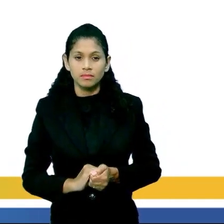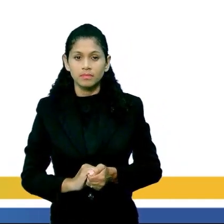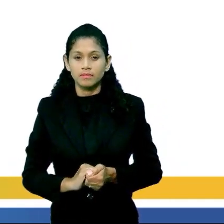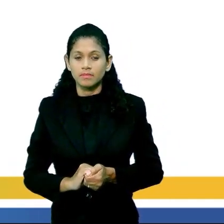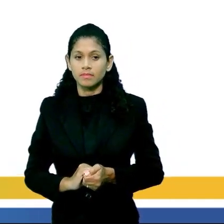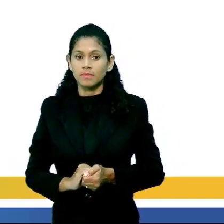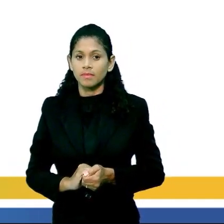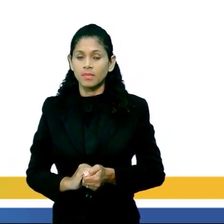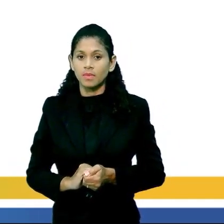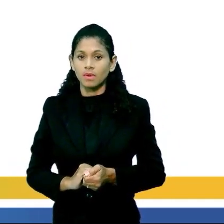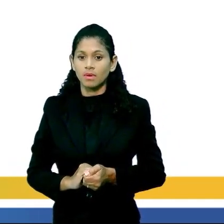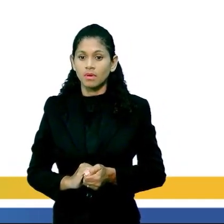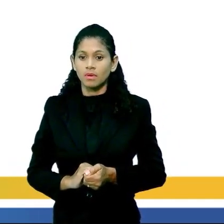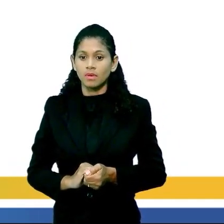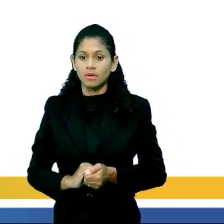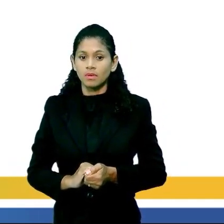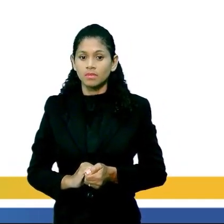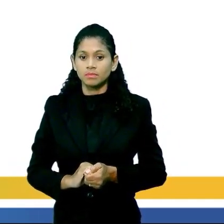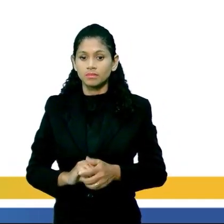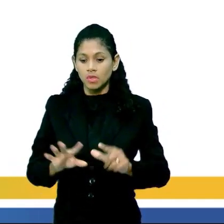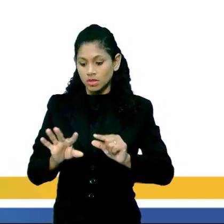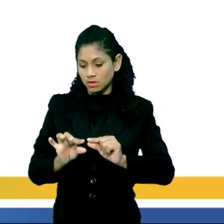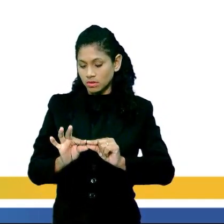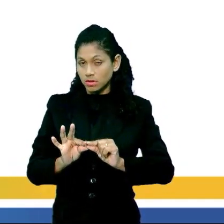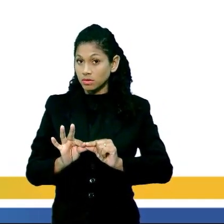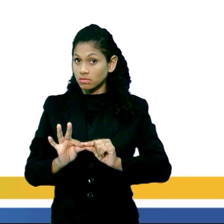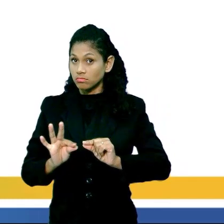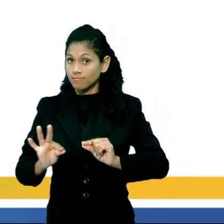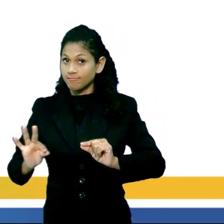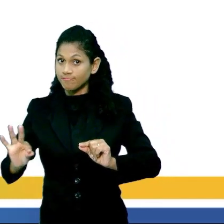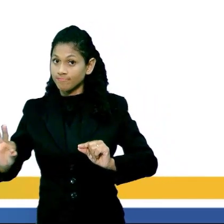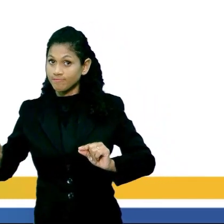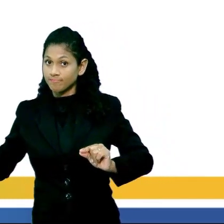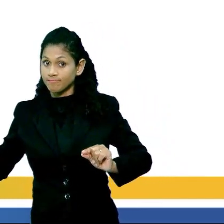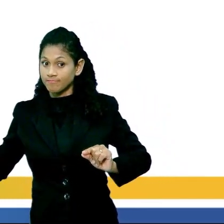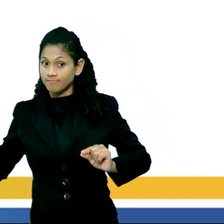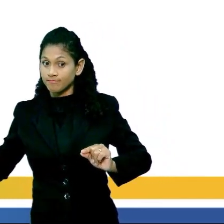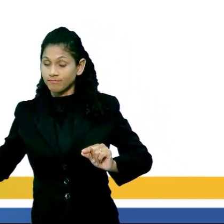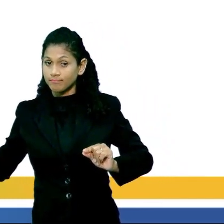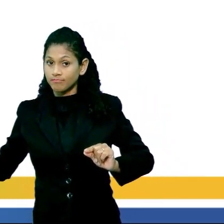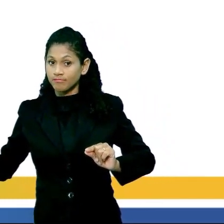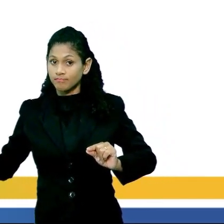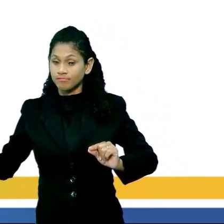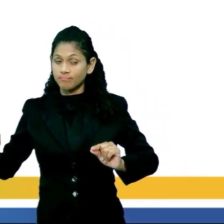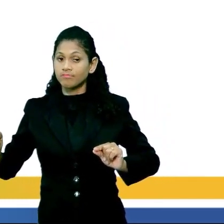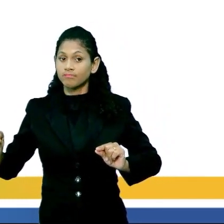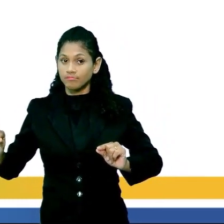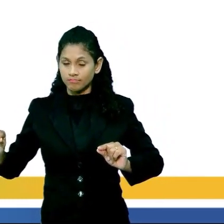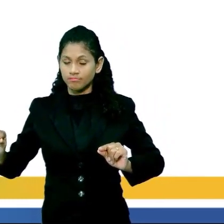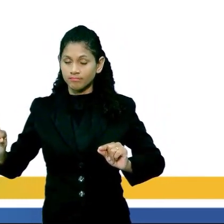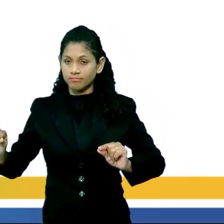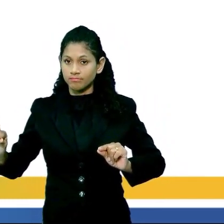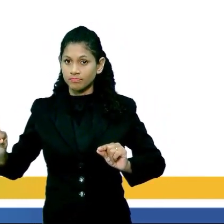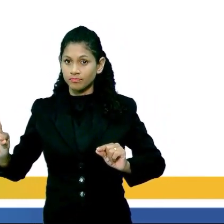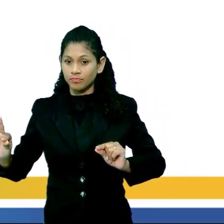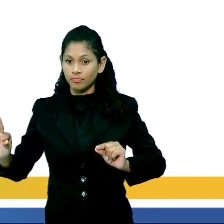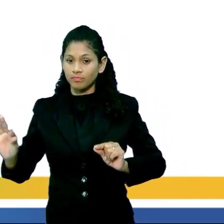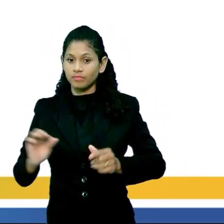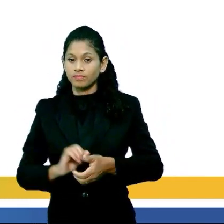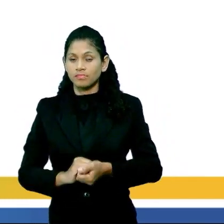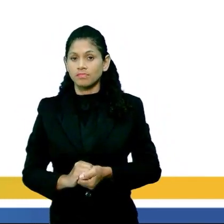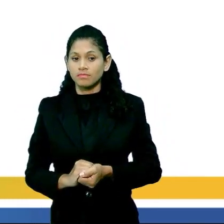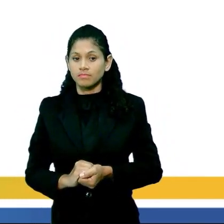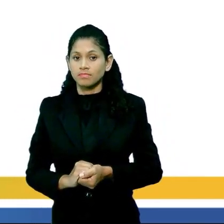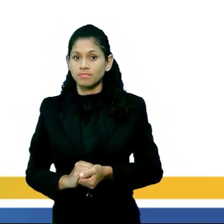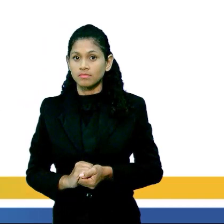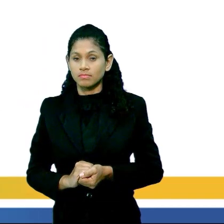E o comprimento aqui, ó, do cateto adjacente. Então, o meu cateto oposto é 12 centímetros. O meu